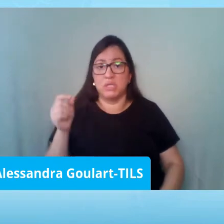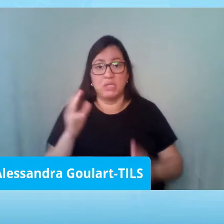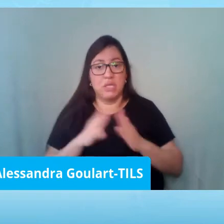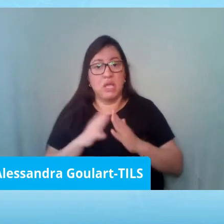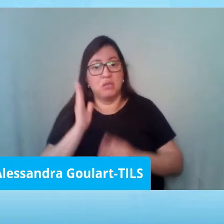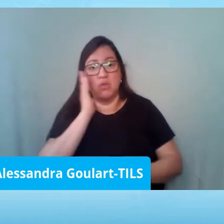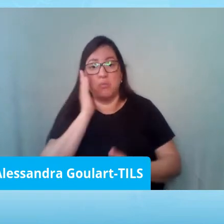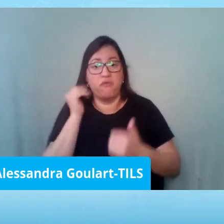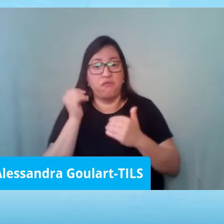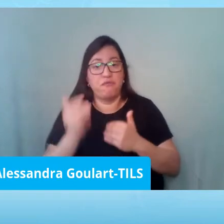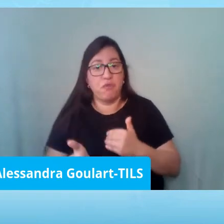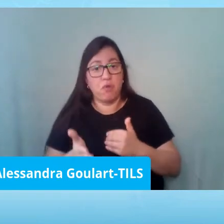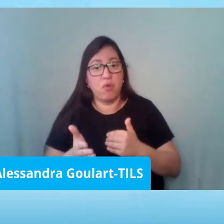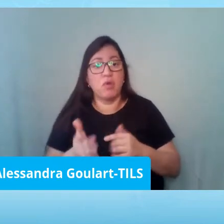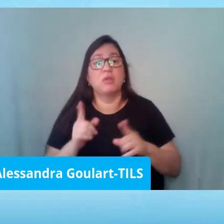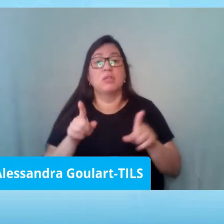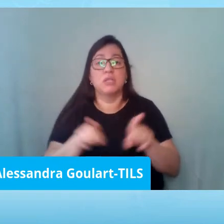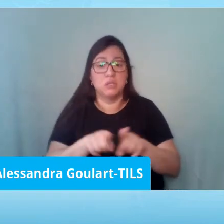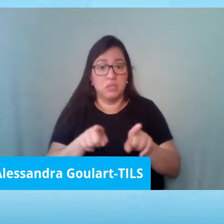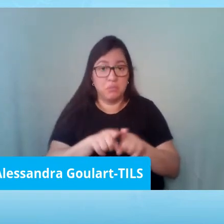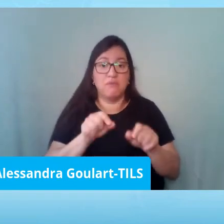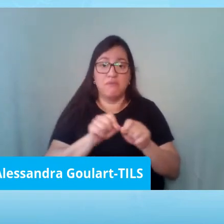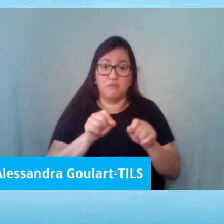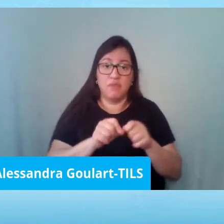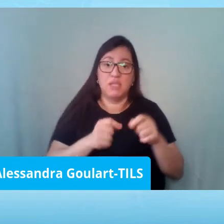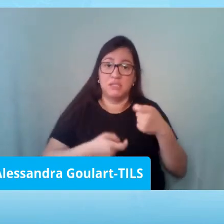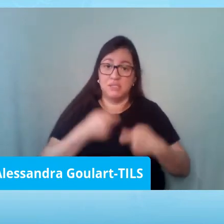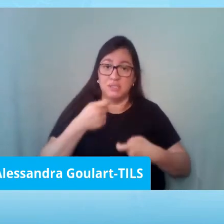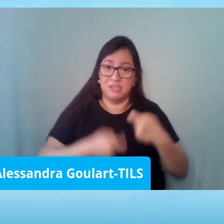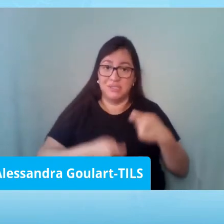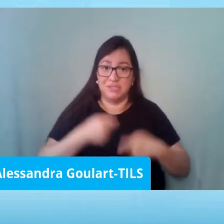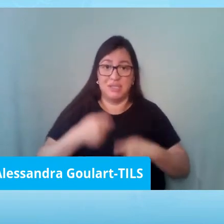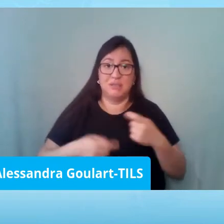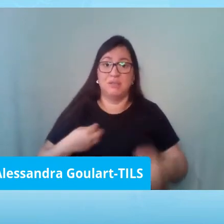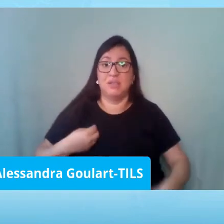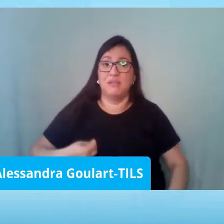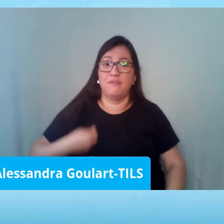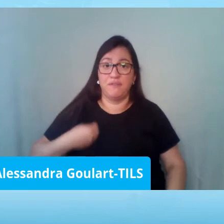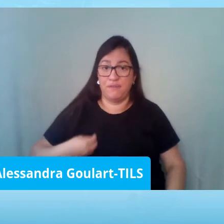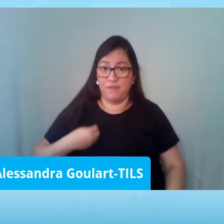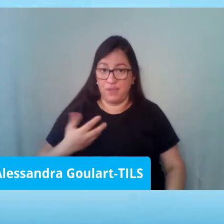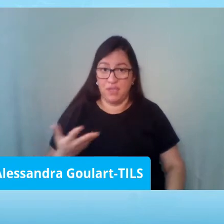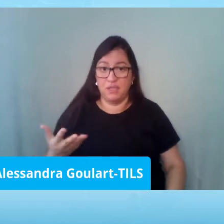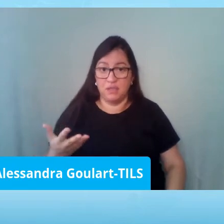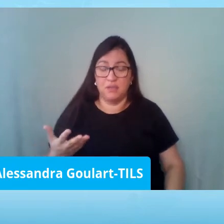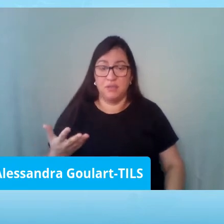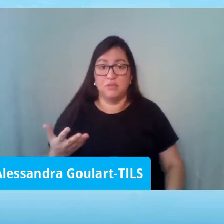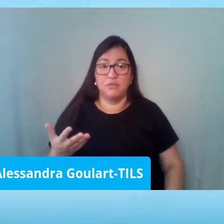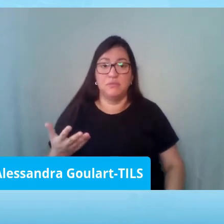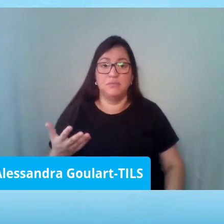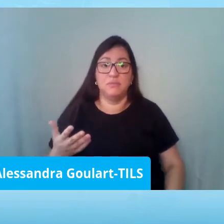dorme, e fazer sexo faz parte do contexto da vida, né? As